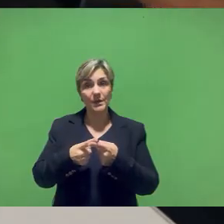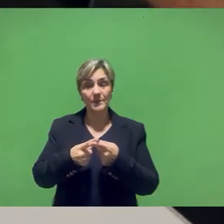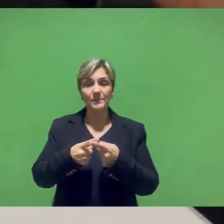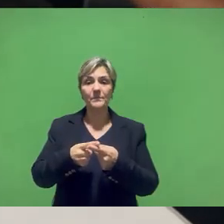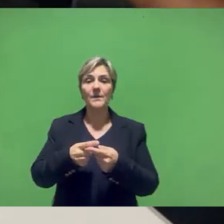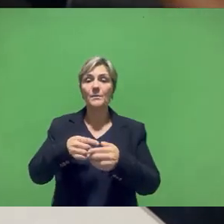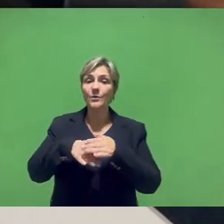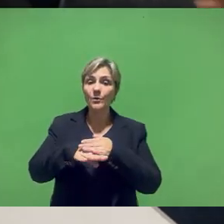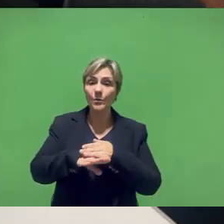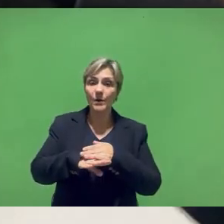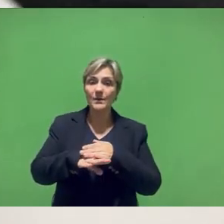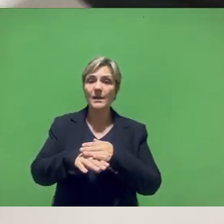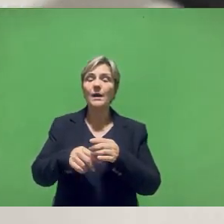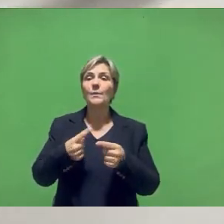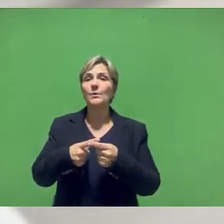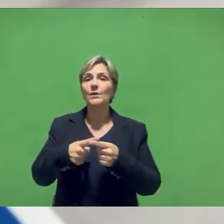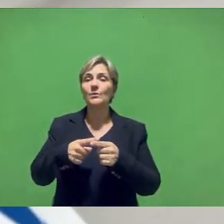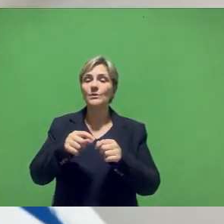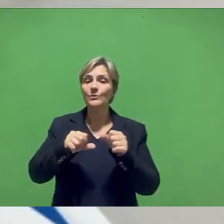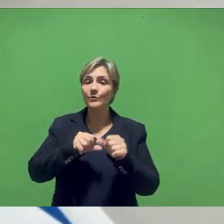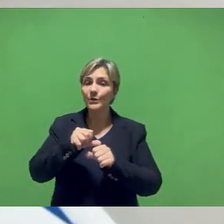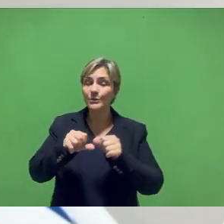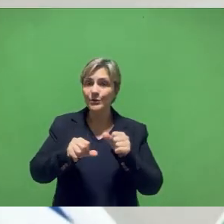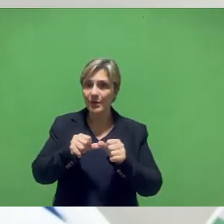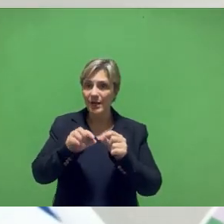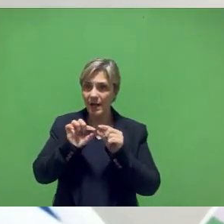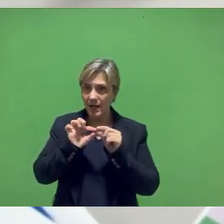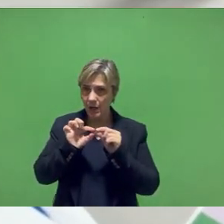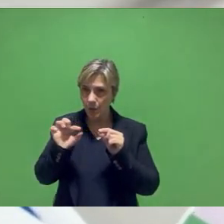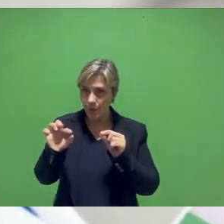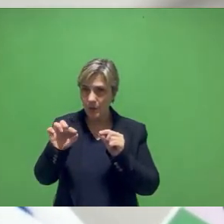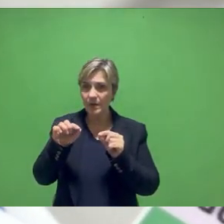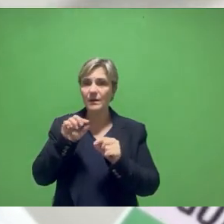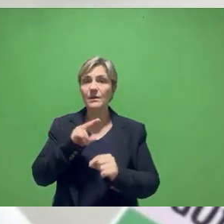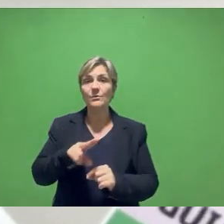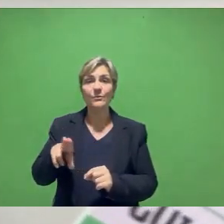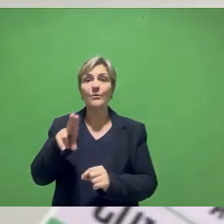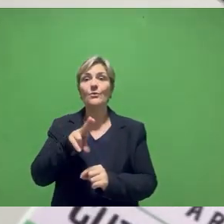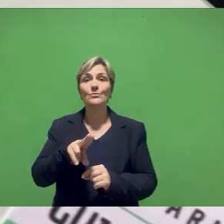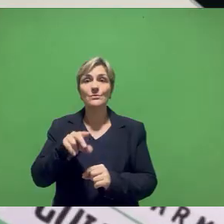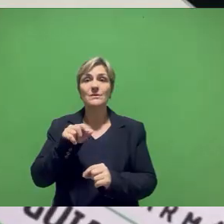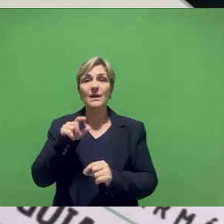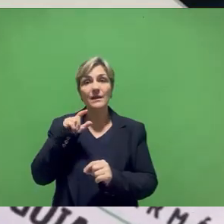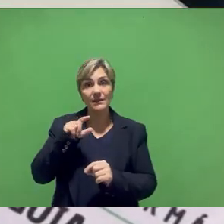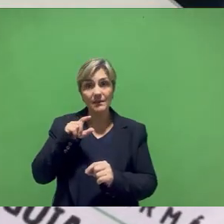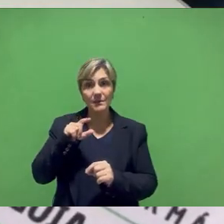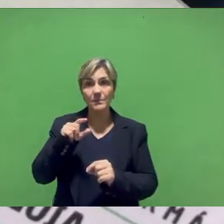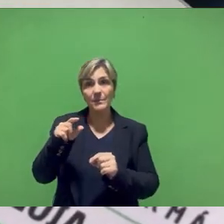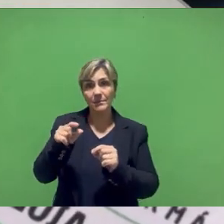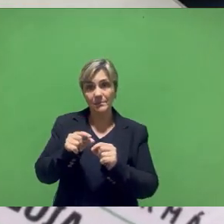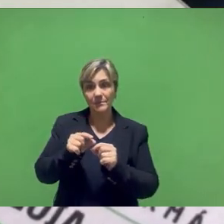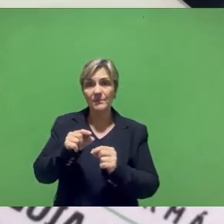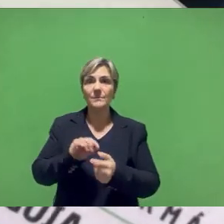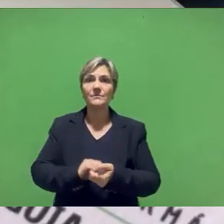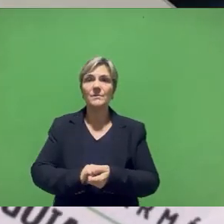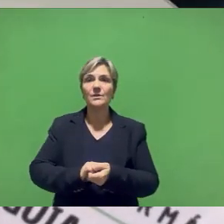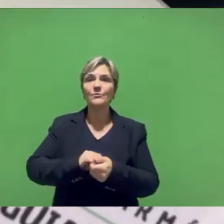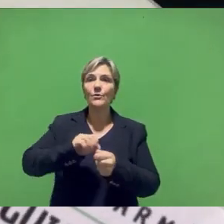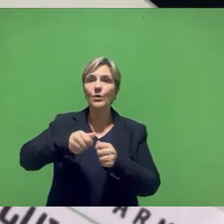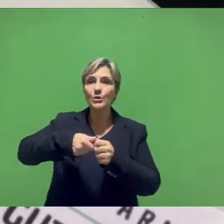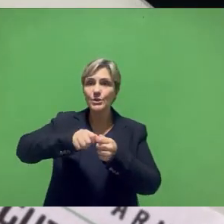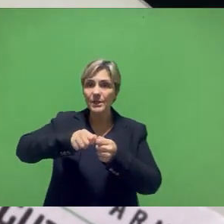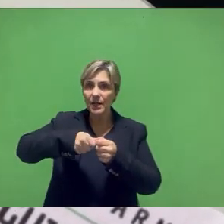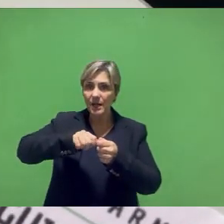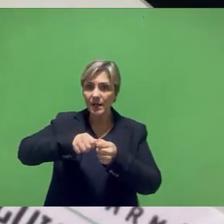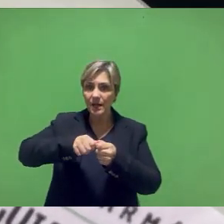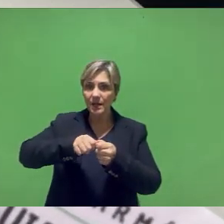vou guardar? Porque quando eu for trocar de agulha, eu vou usar essa tampa e vou girar